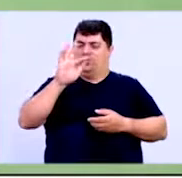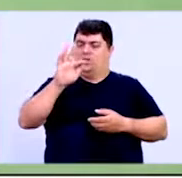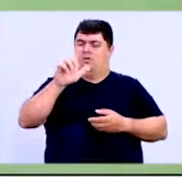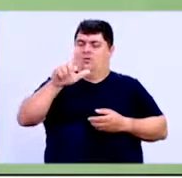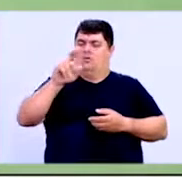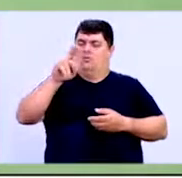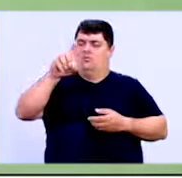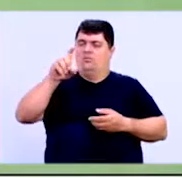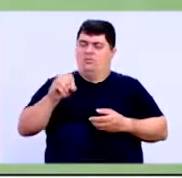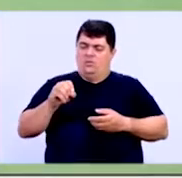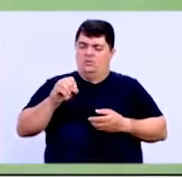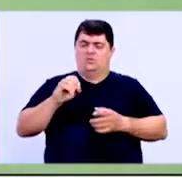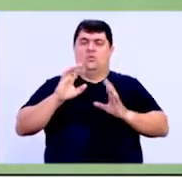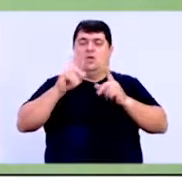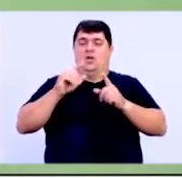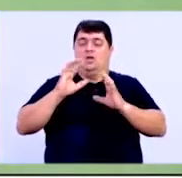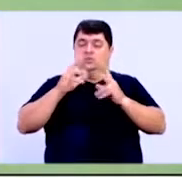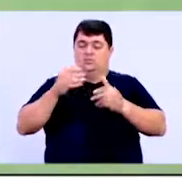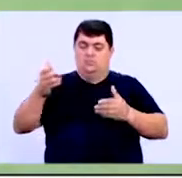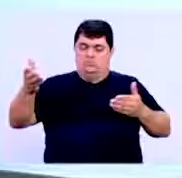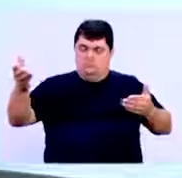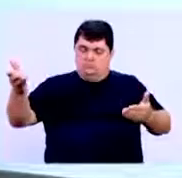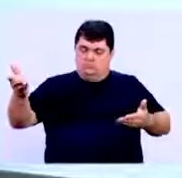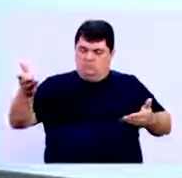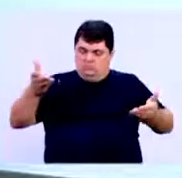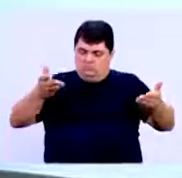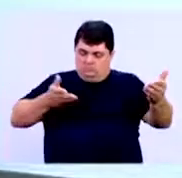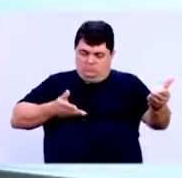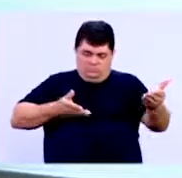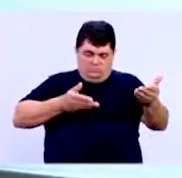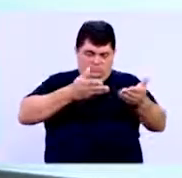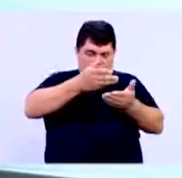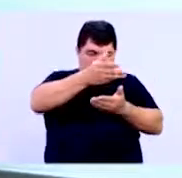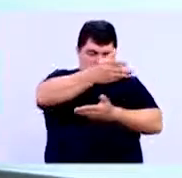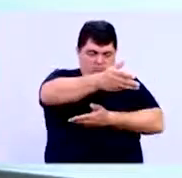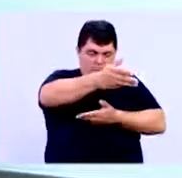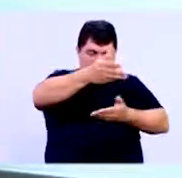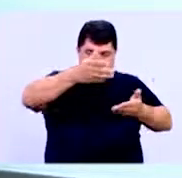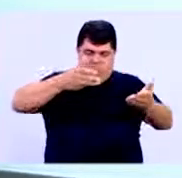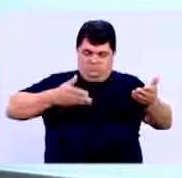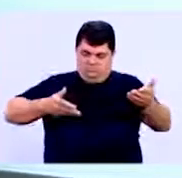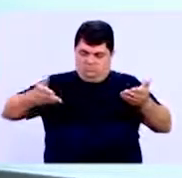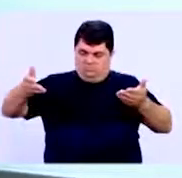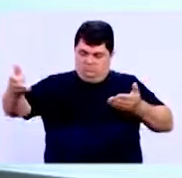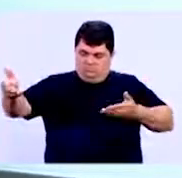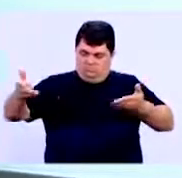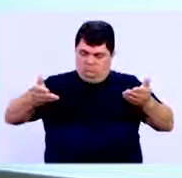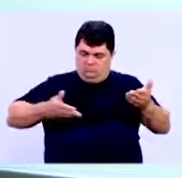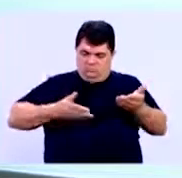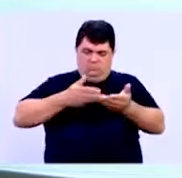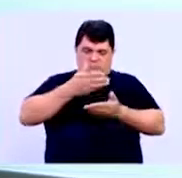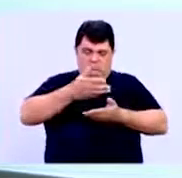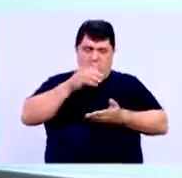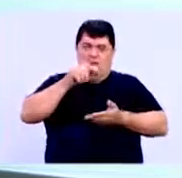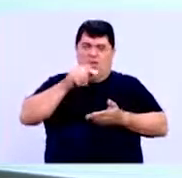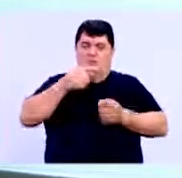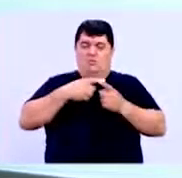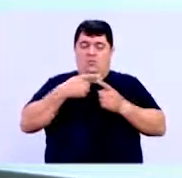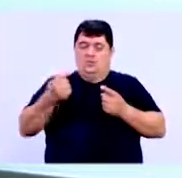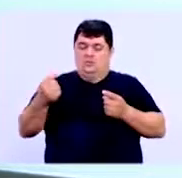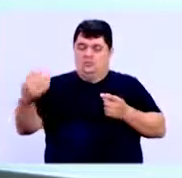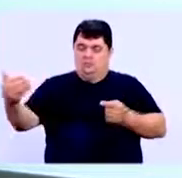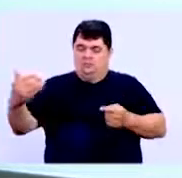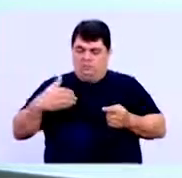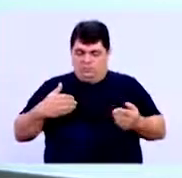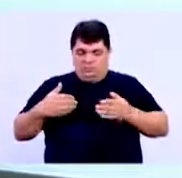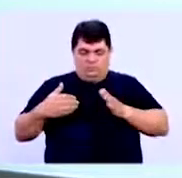entrada e saída de recursos financeiros. Quando eu estou falando fluxo, necessariamente, a gente vai ver um